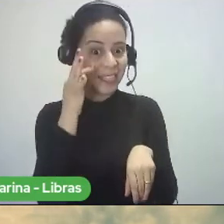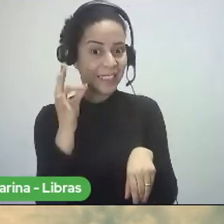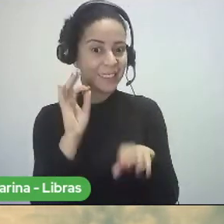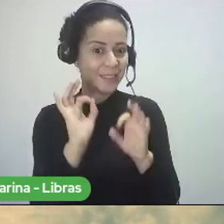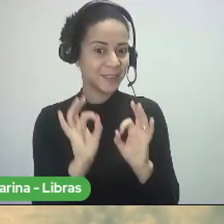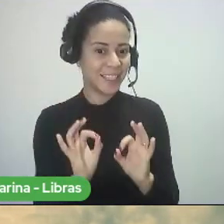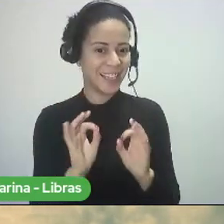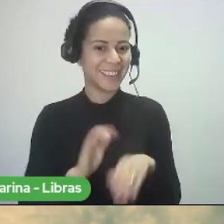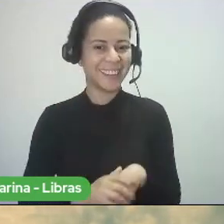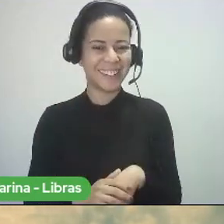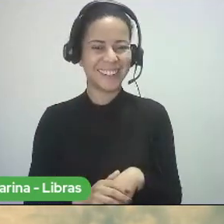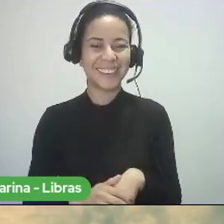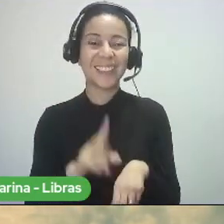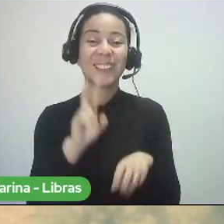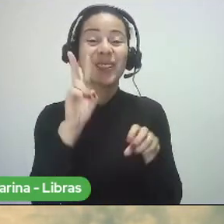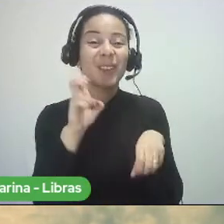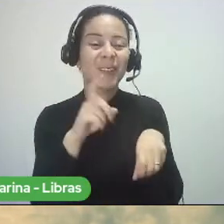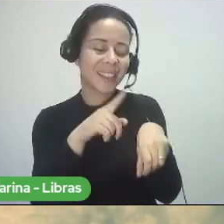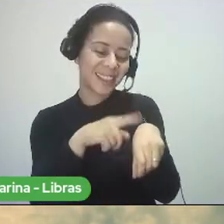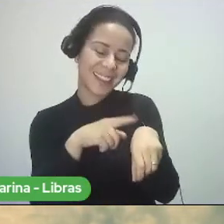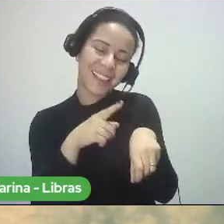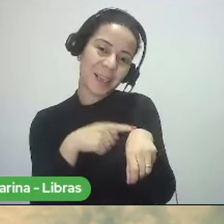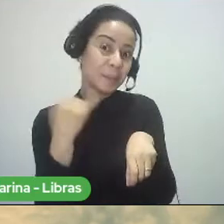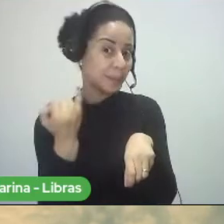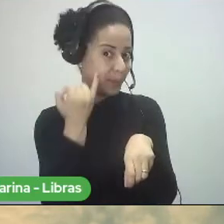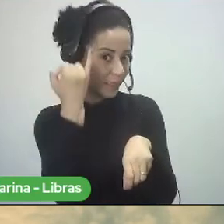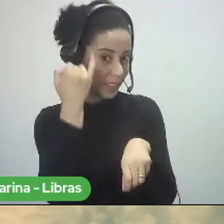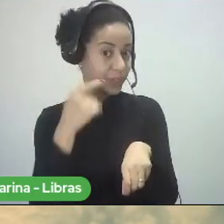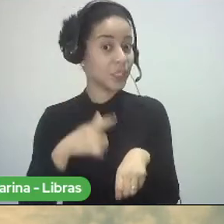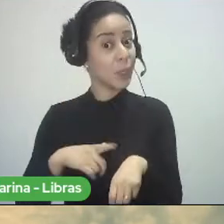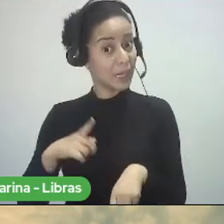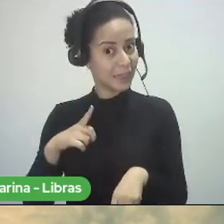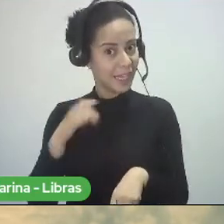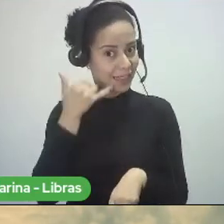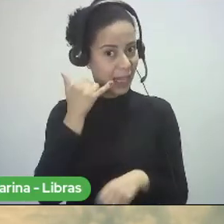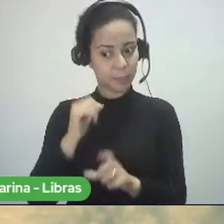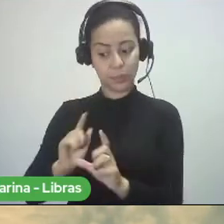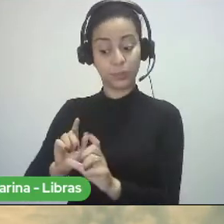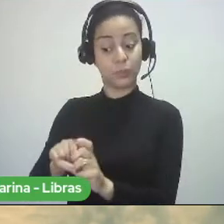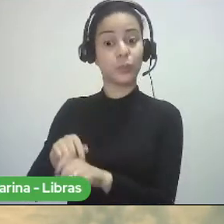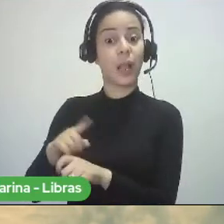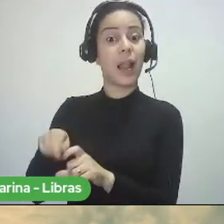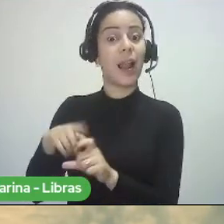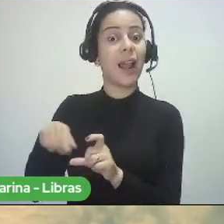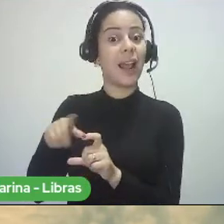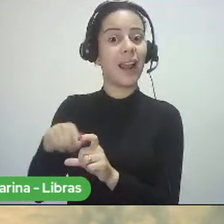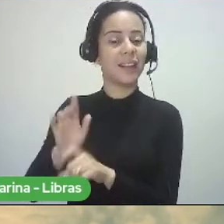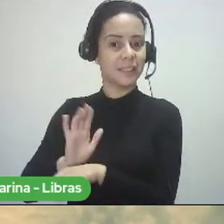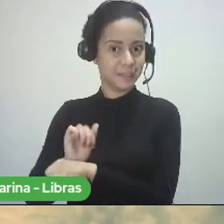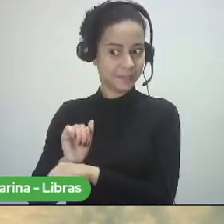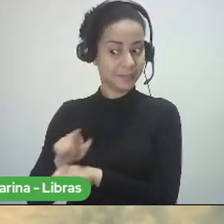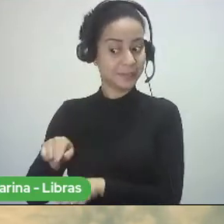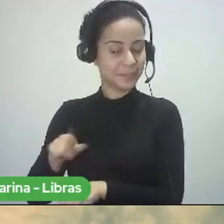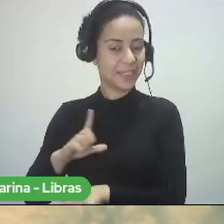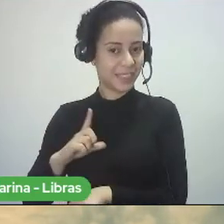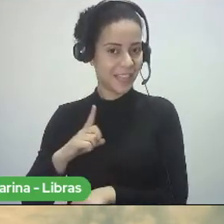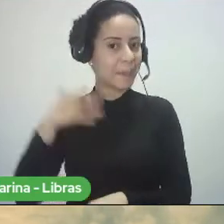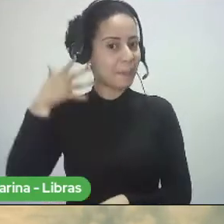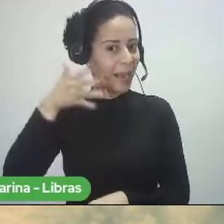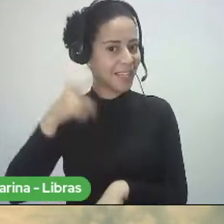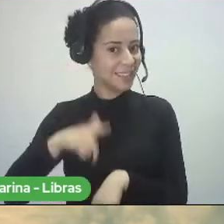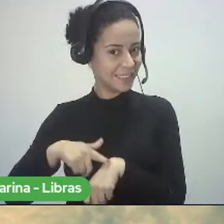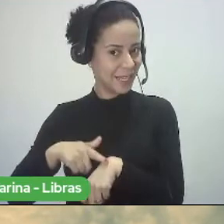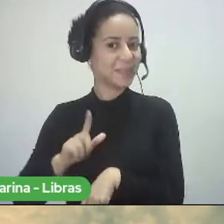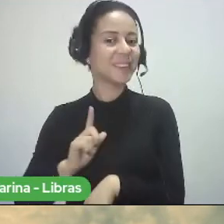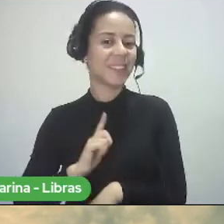justamente aqui a gente está falando, e eu estou com o cronômetro ligado aqui, a gente tem um tempo super limitado. Eu sou meio conhecido